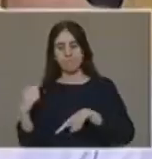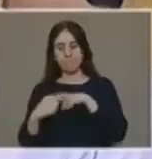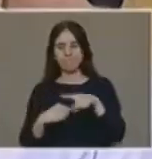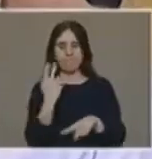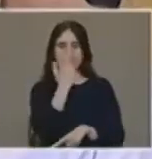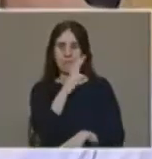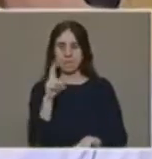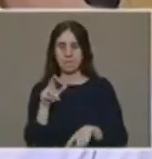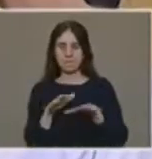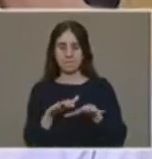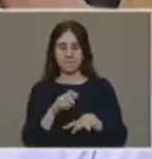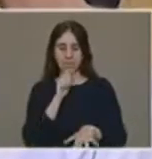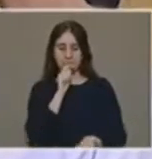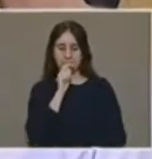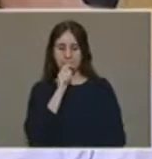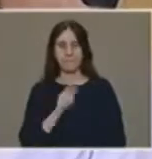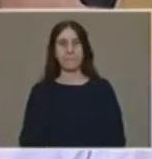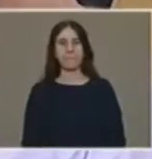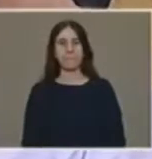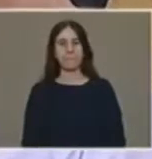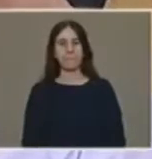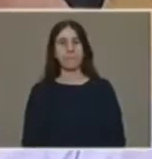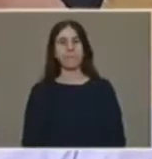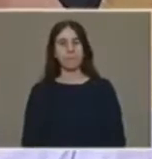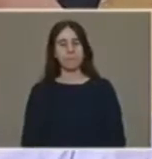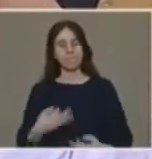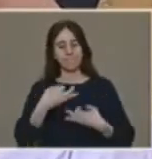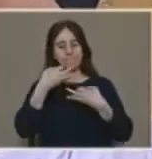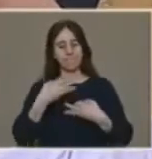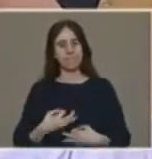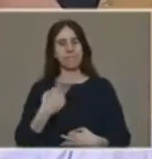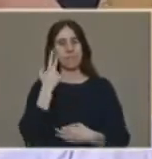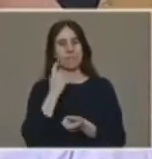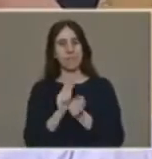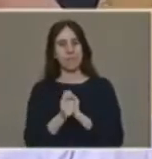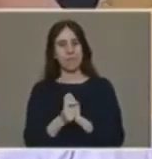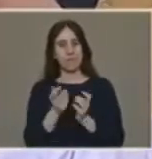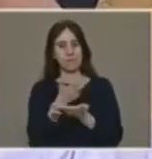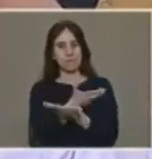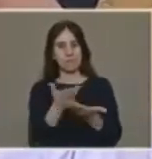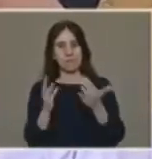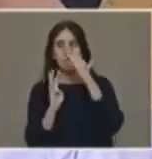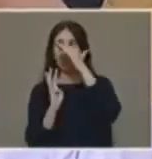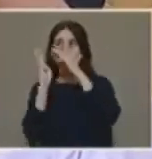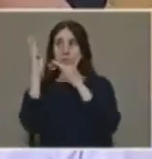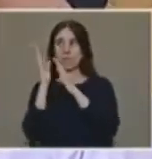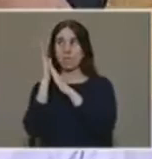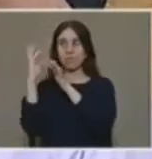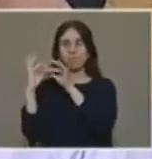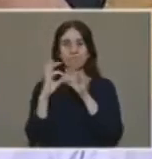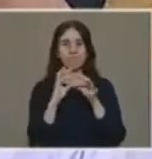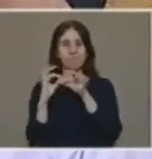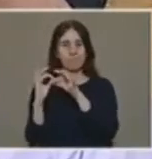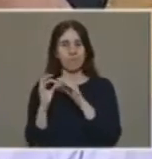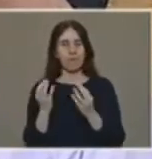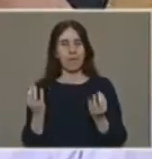eterna. Amém. E vivendo agora retamente, possais no céu unir-vos a Deus, para o